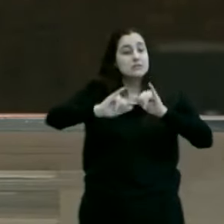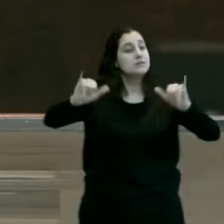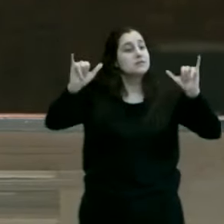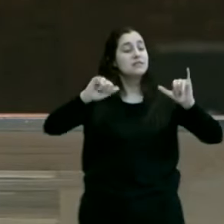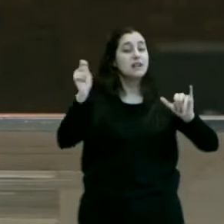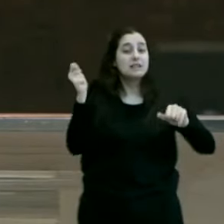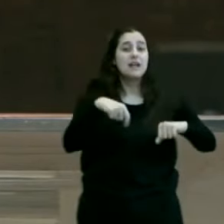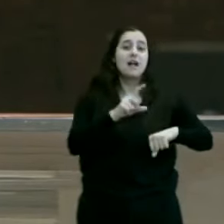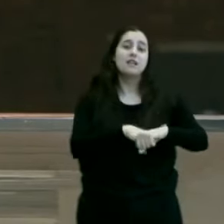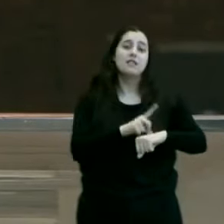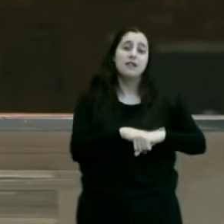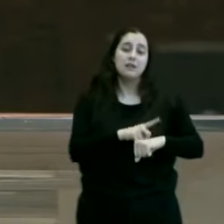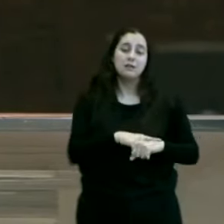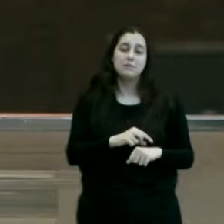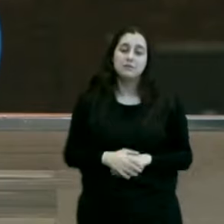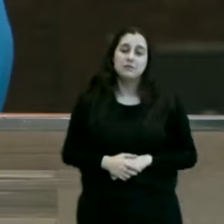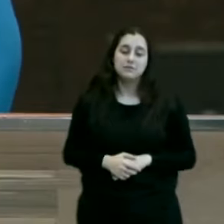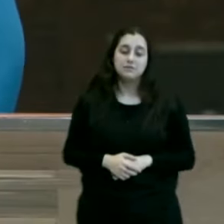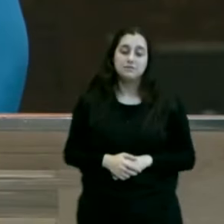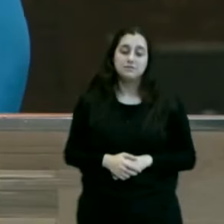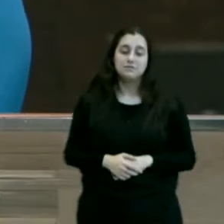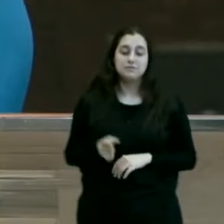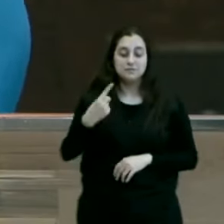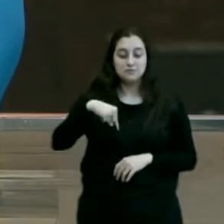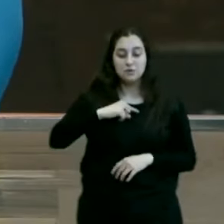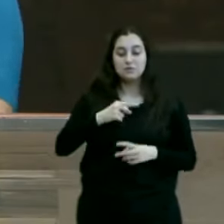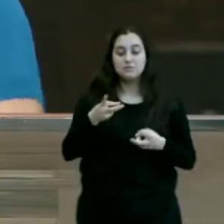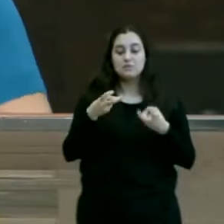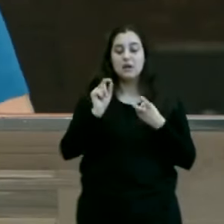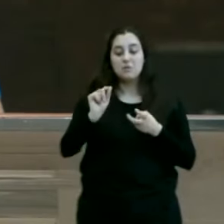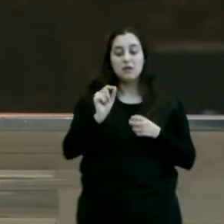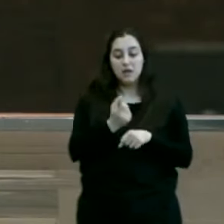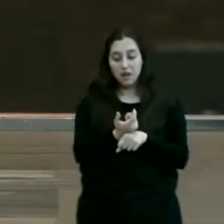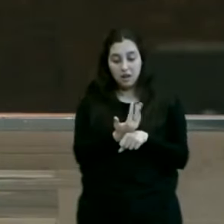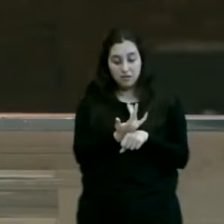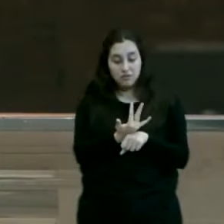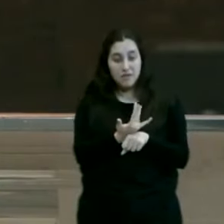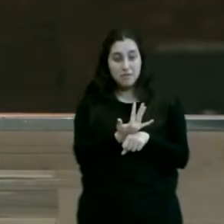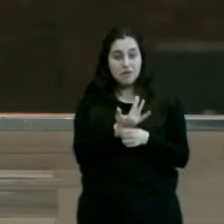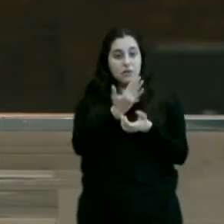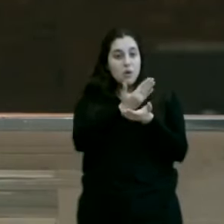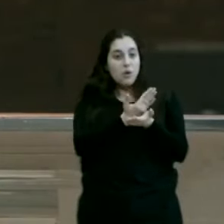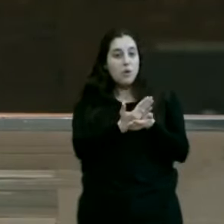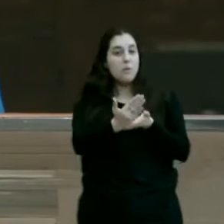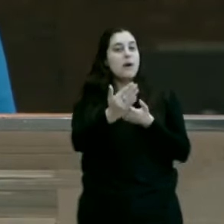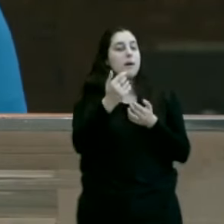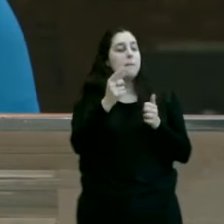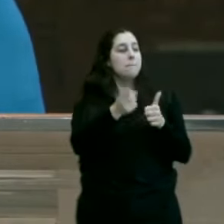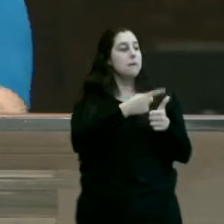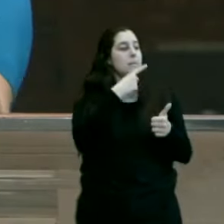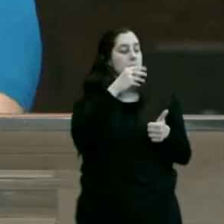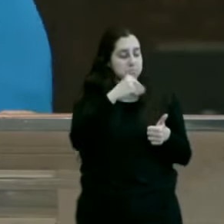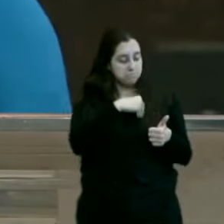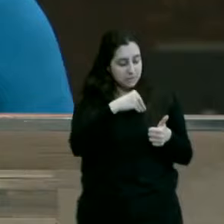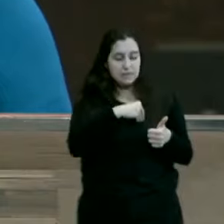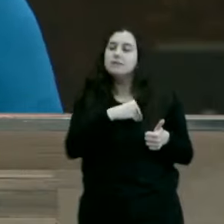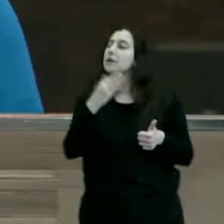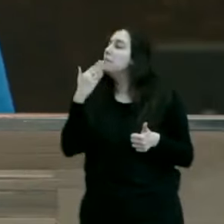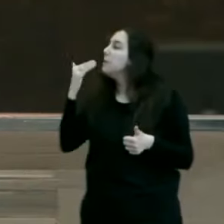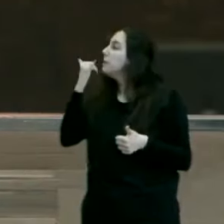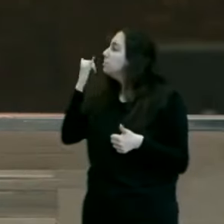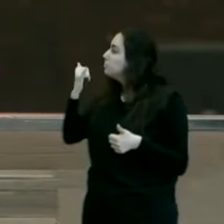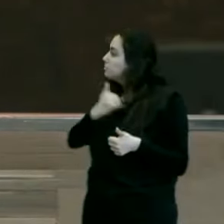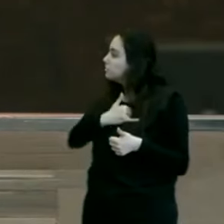é tempo. Nós vemos que o avivamento começa com atos de purificação pessoal e